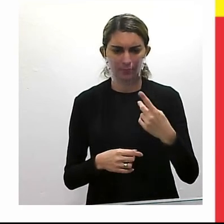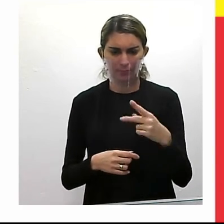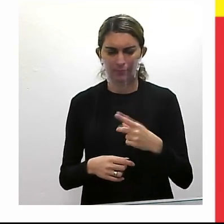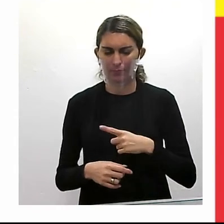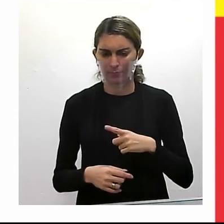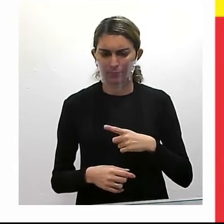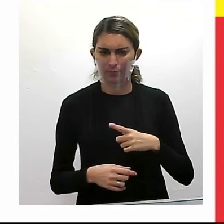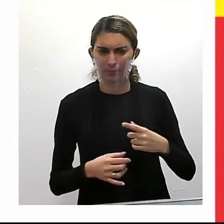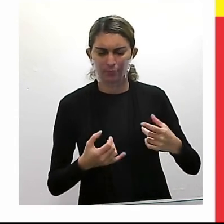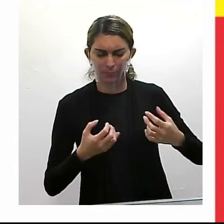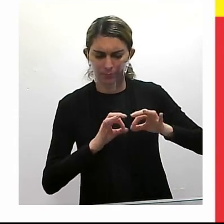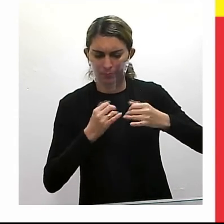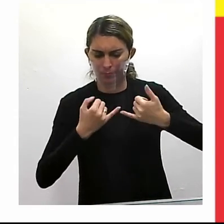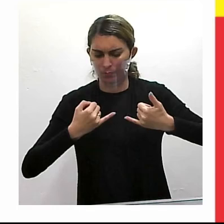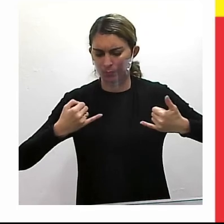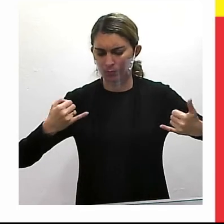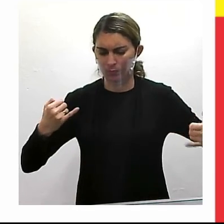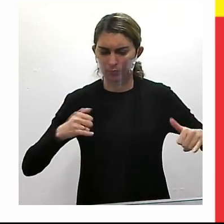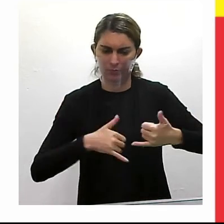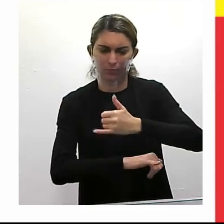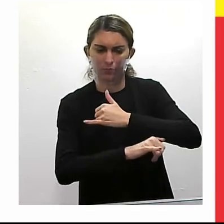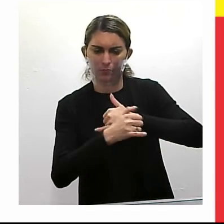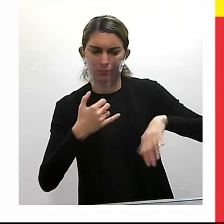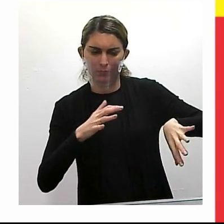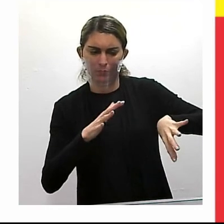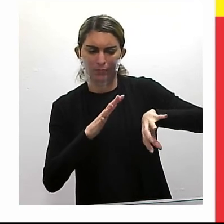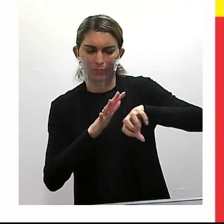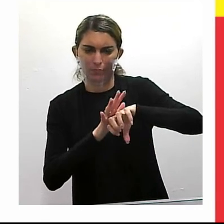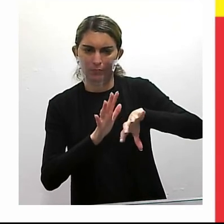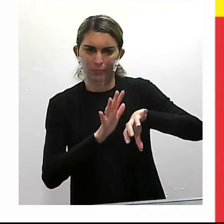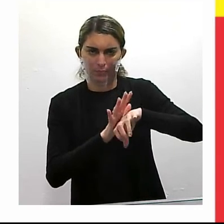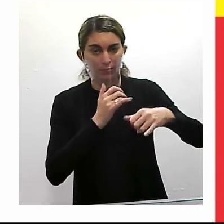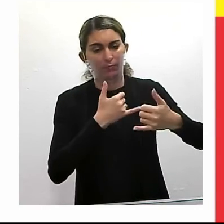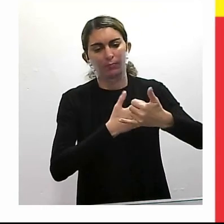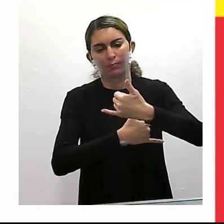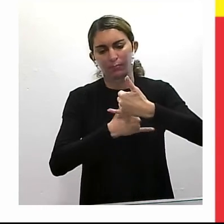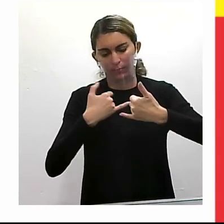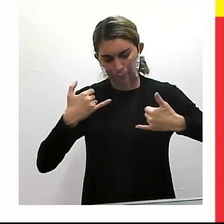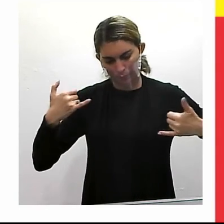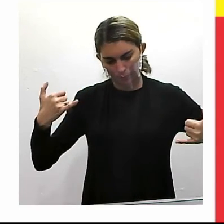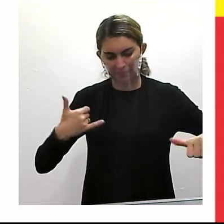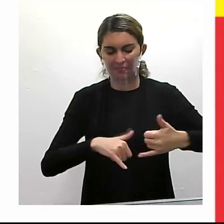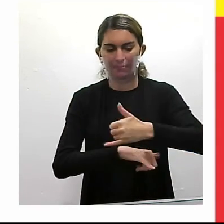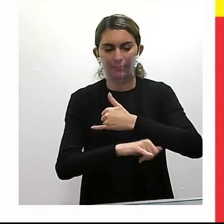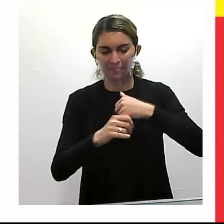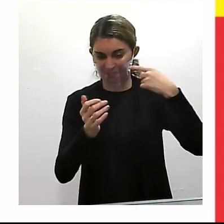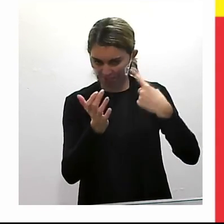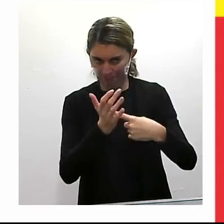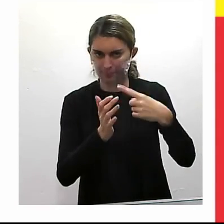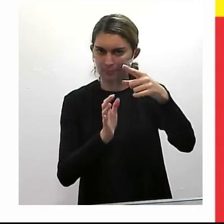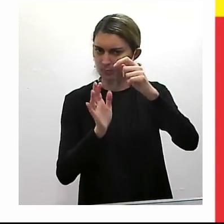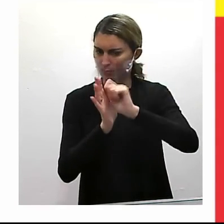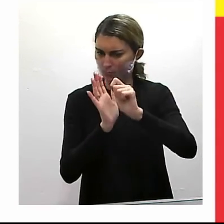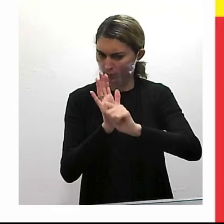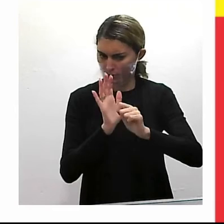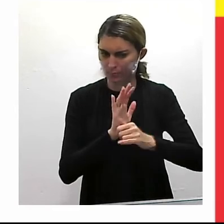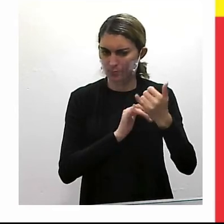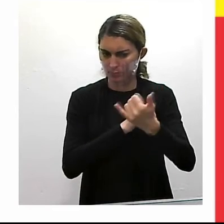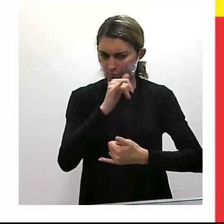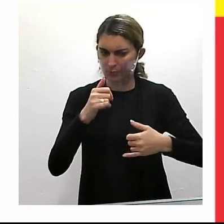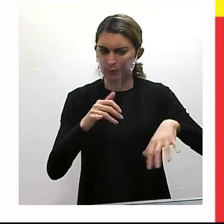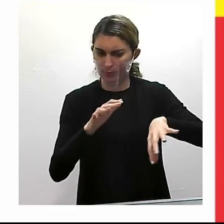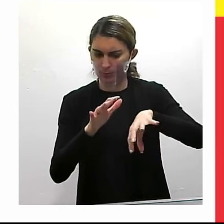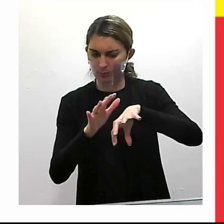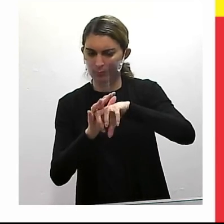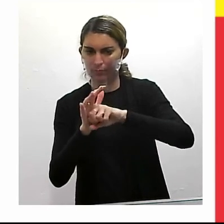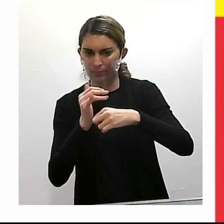condutora de corrente elétrica. Opa, condutora de corrente elétrica, informação importante, viu? Marque isso aí no caderno de vocês também. Guarde essa informação. Condutora